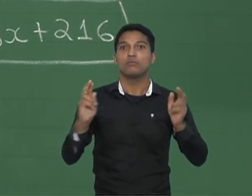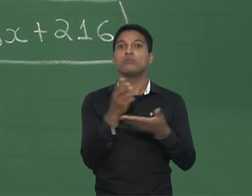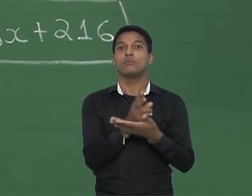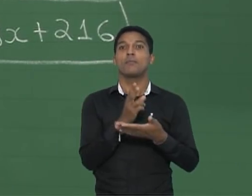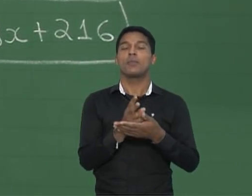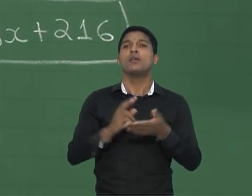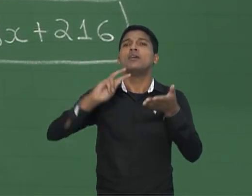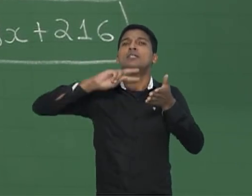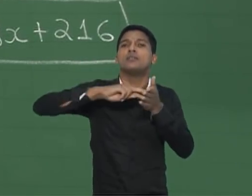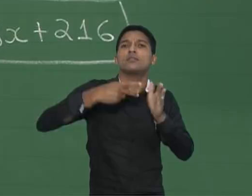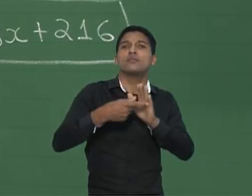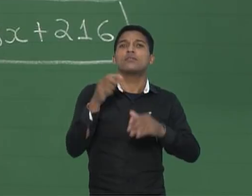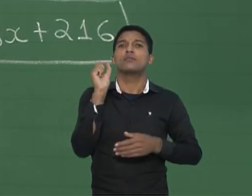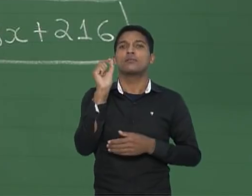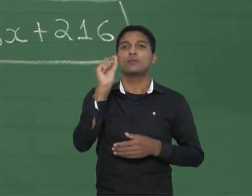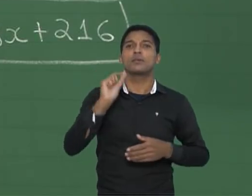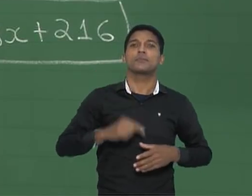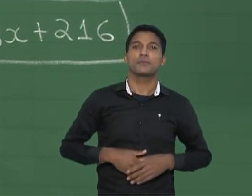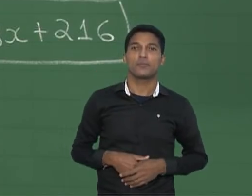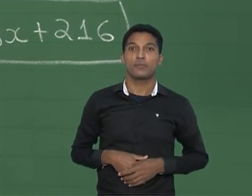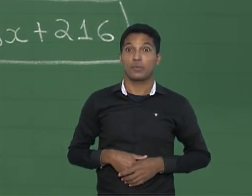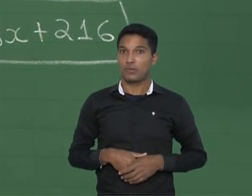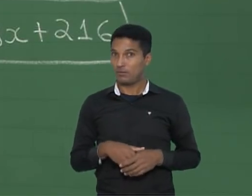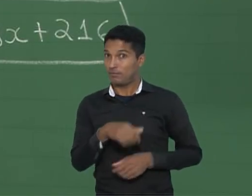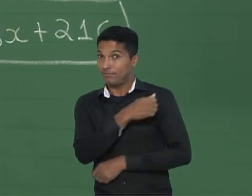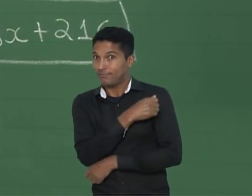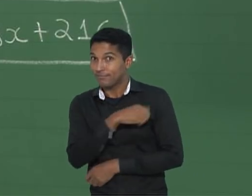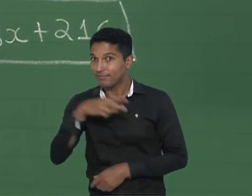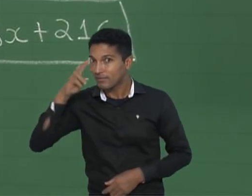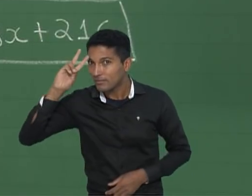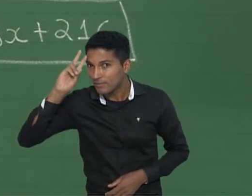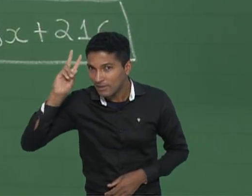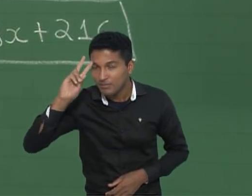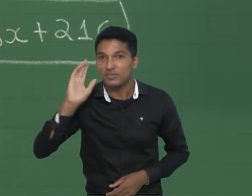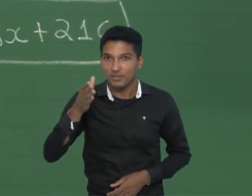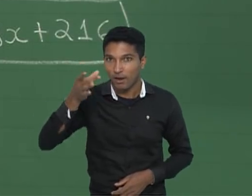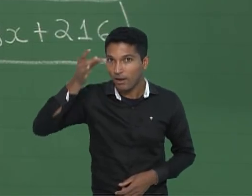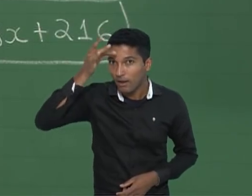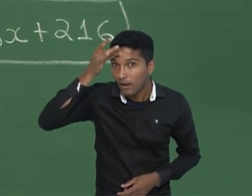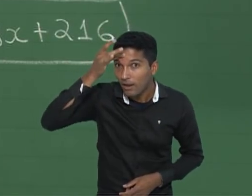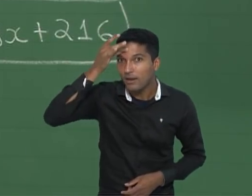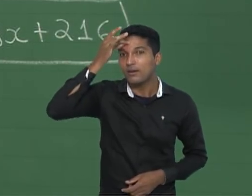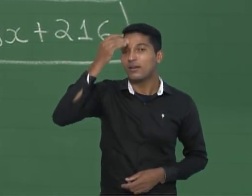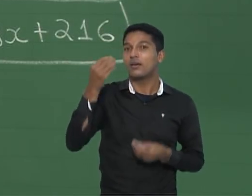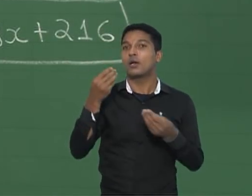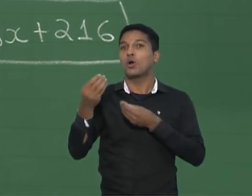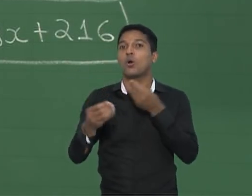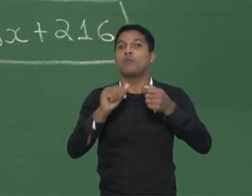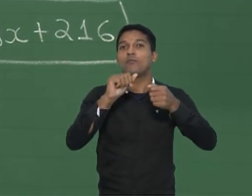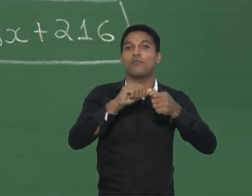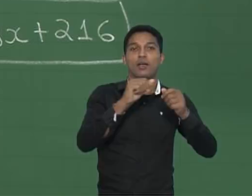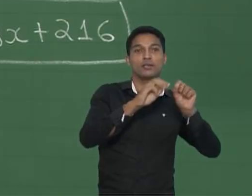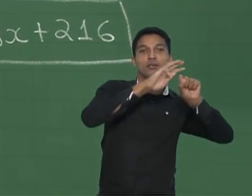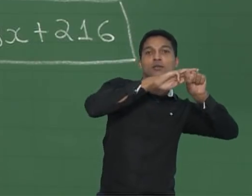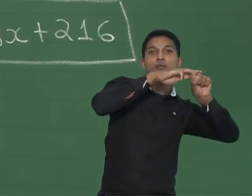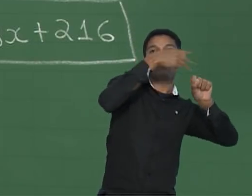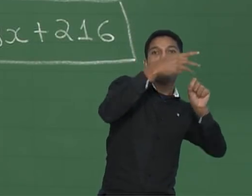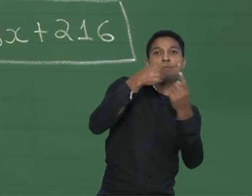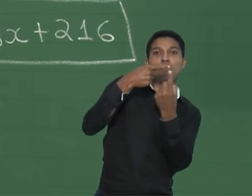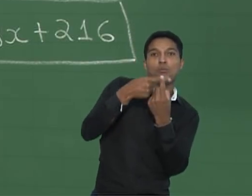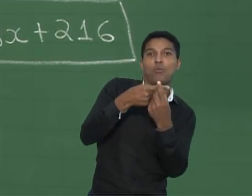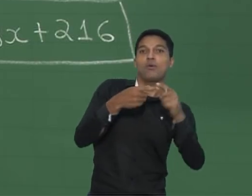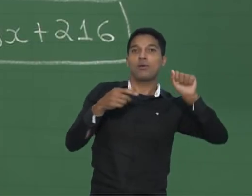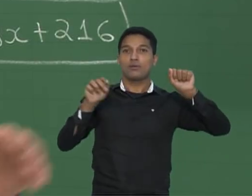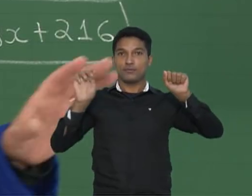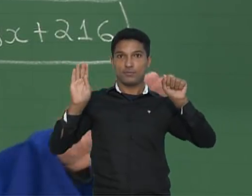quê? Os que lembram, né, já sabem ali, memorizaram, como que faz o cubo da soma de dois